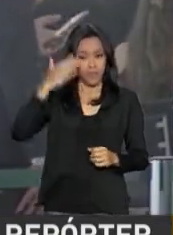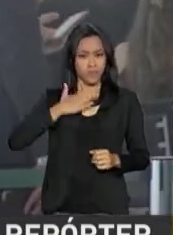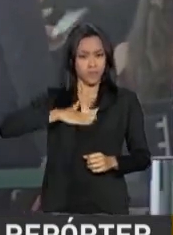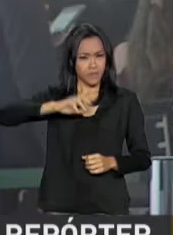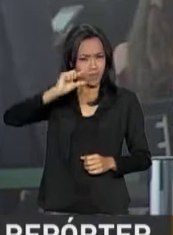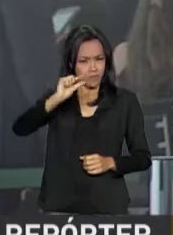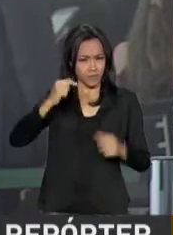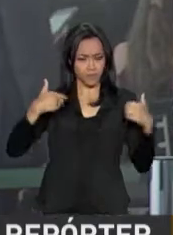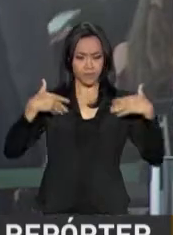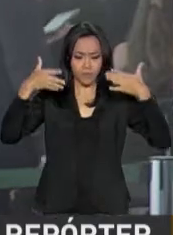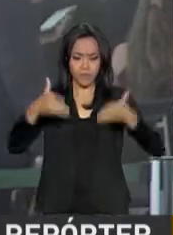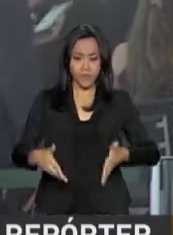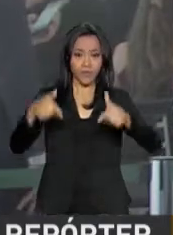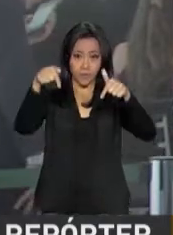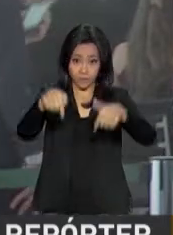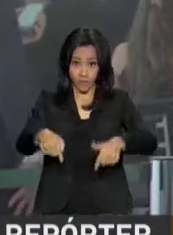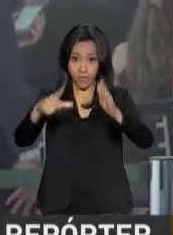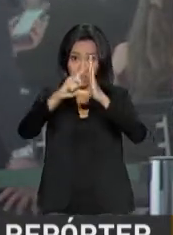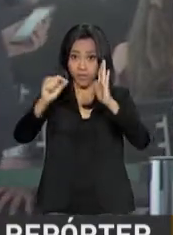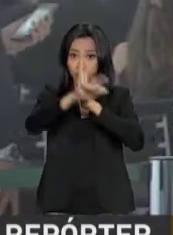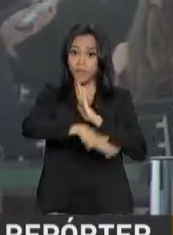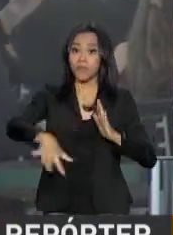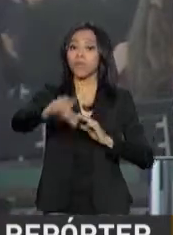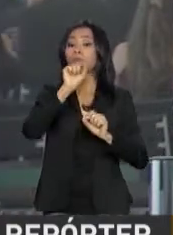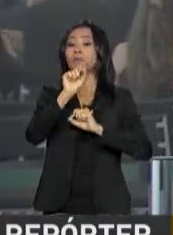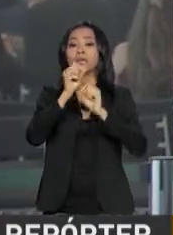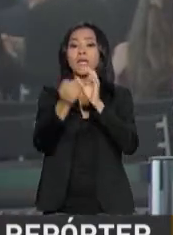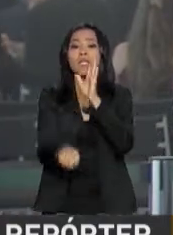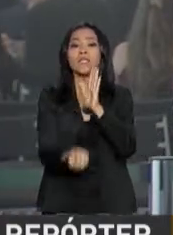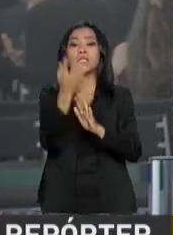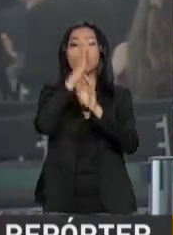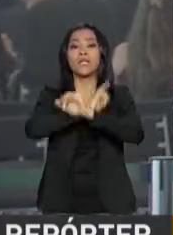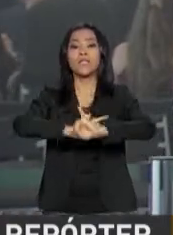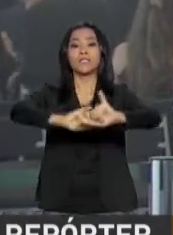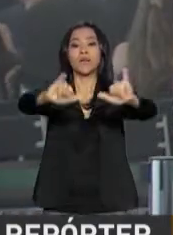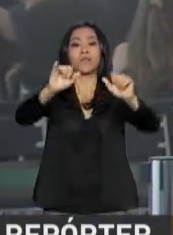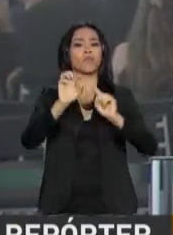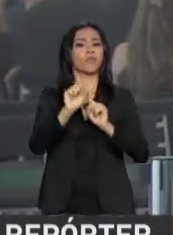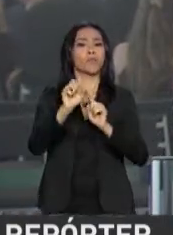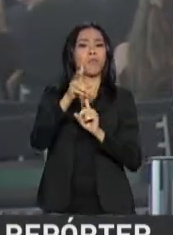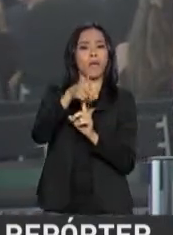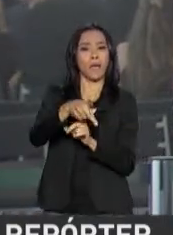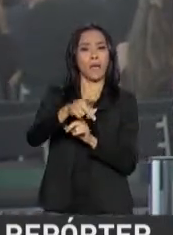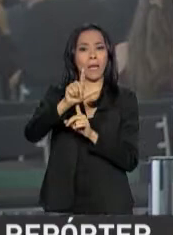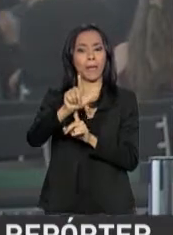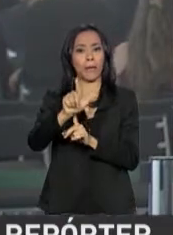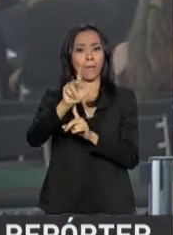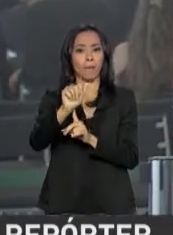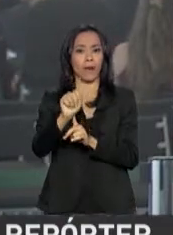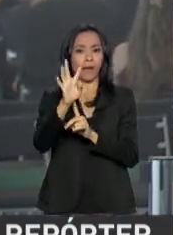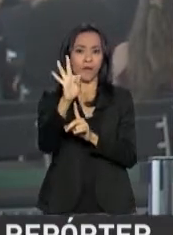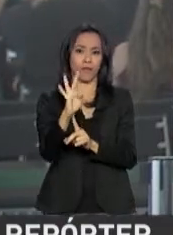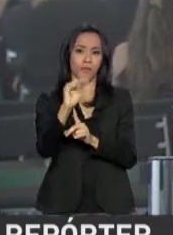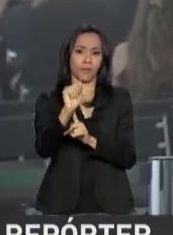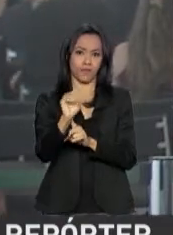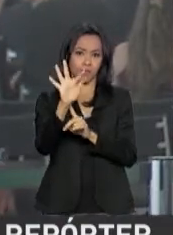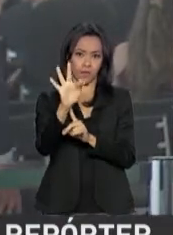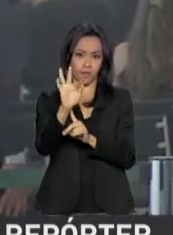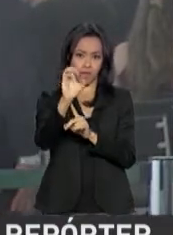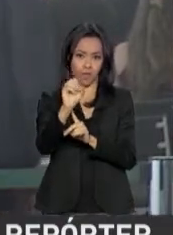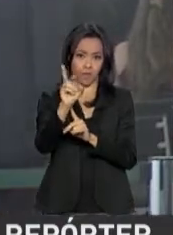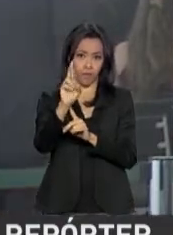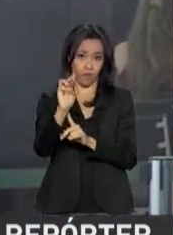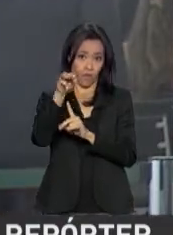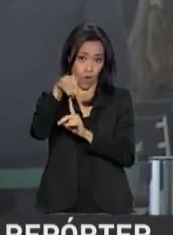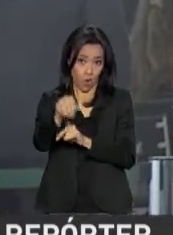instantes aqui no palácio do planalto do lançamento da plataforma de adesão aos planos econômicos essa plataforma vai permitir que os poupadores